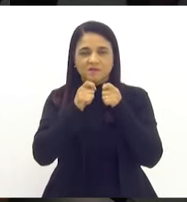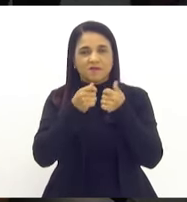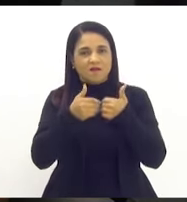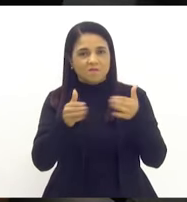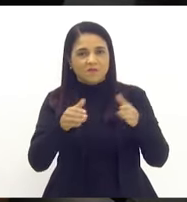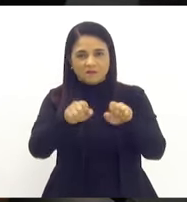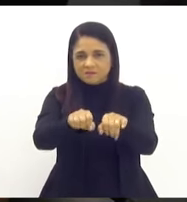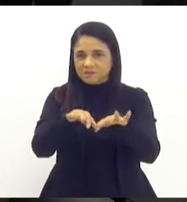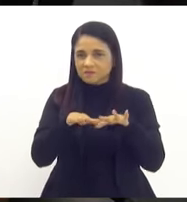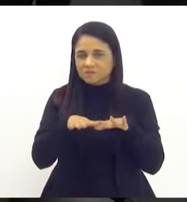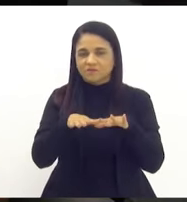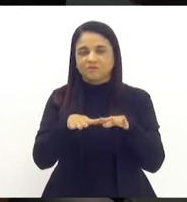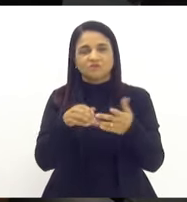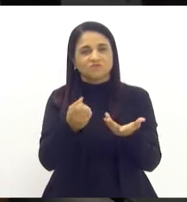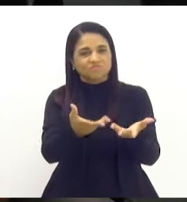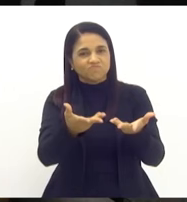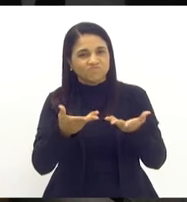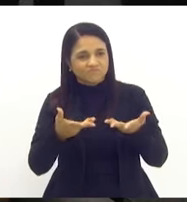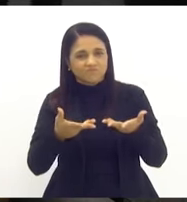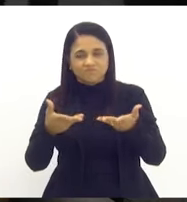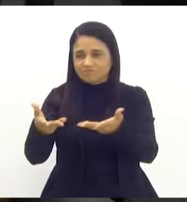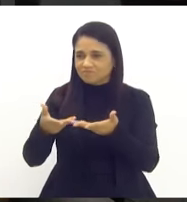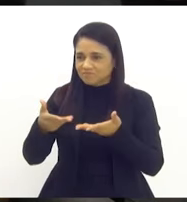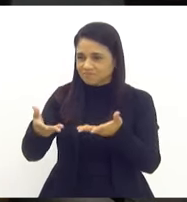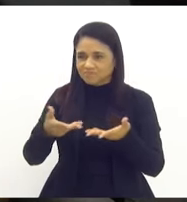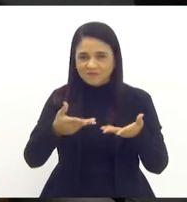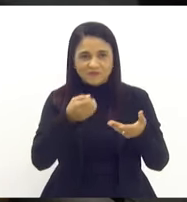reaberta a sessão sejam todos